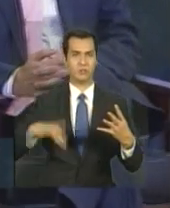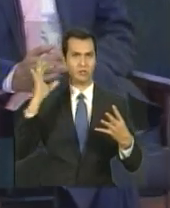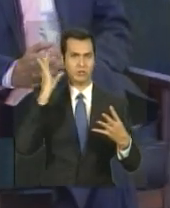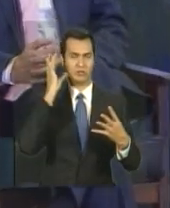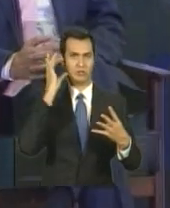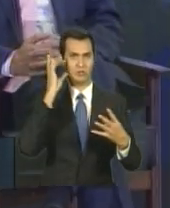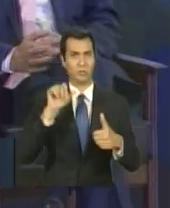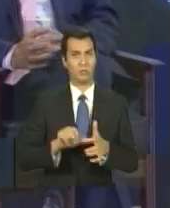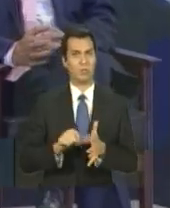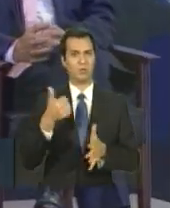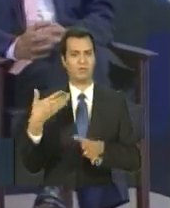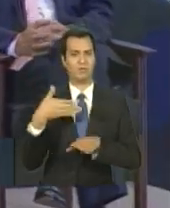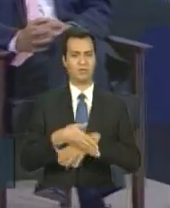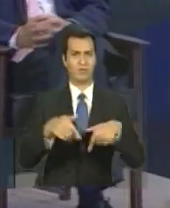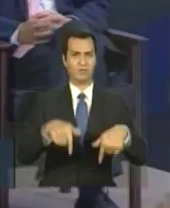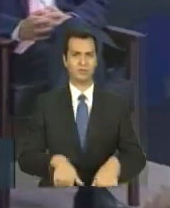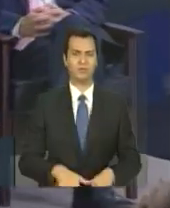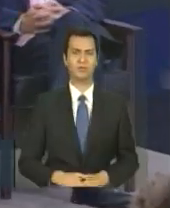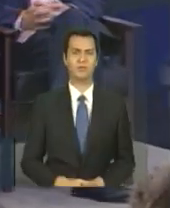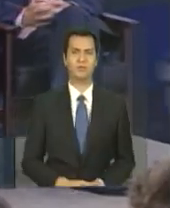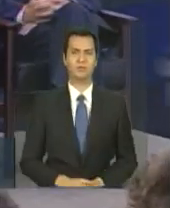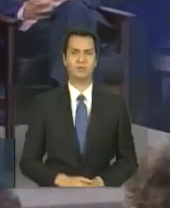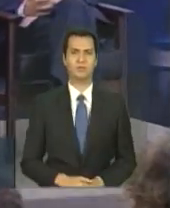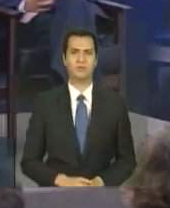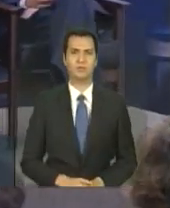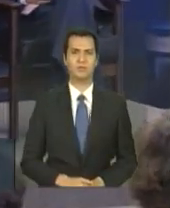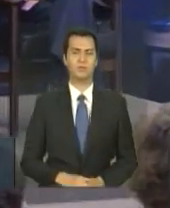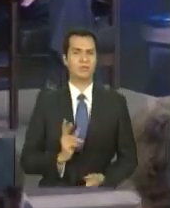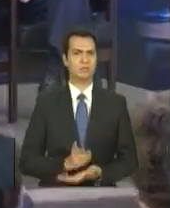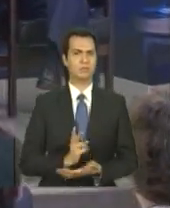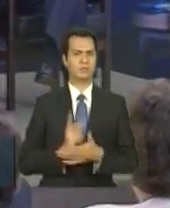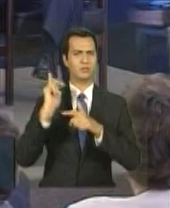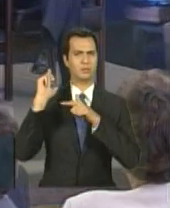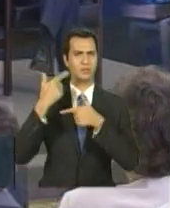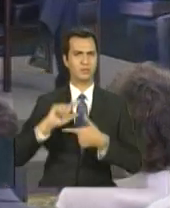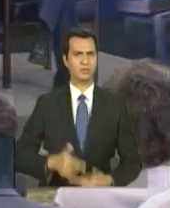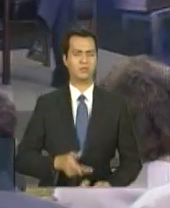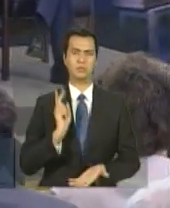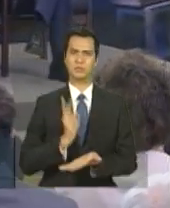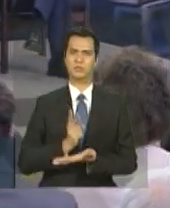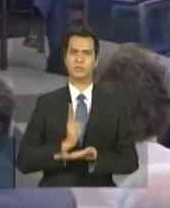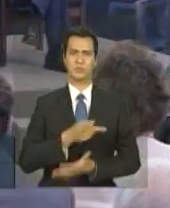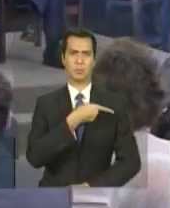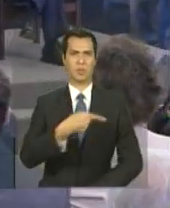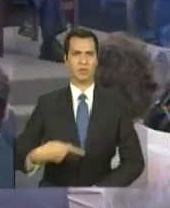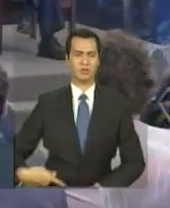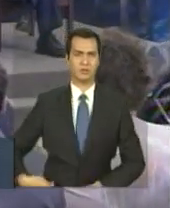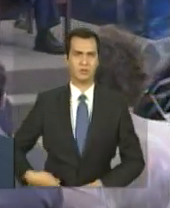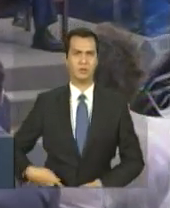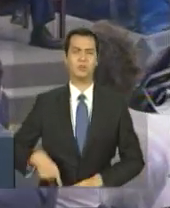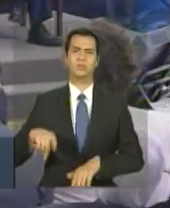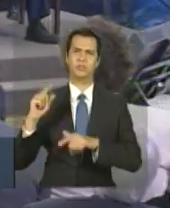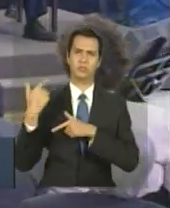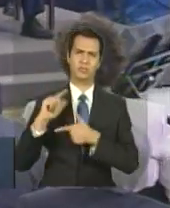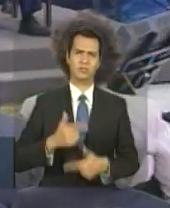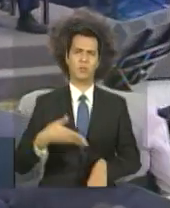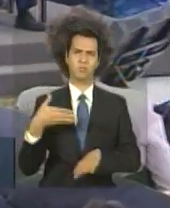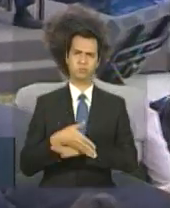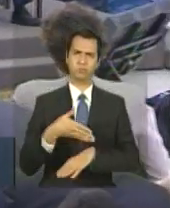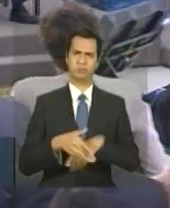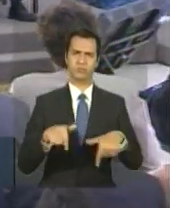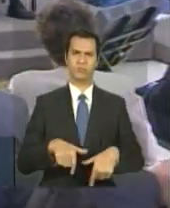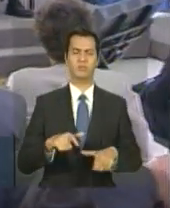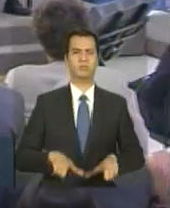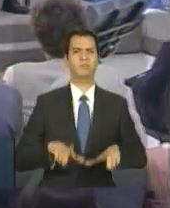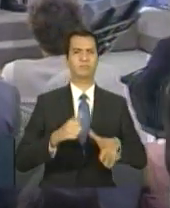com sua presença, mantendo uma tradição, né, todos os presidentes prestigiaram sempre esse